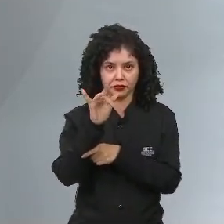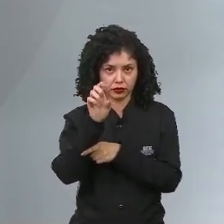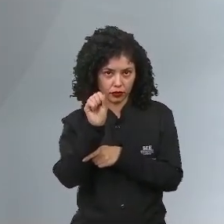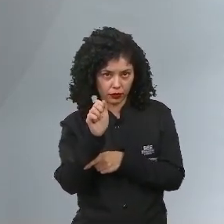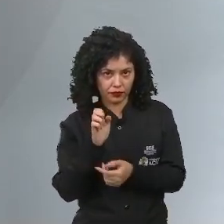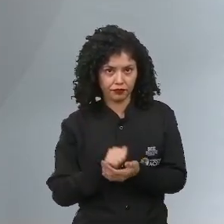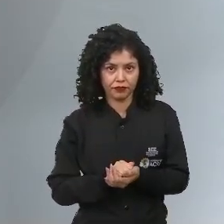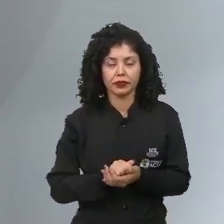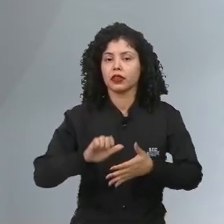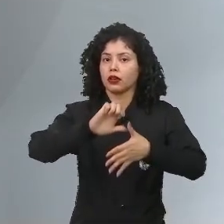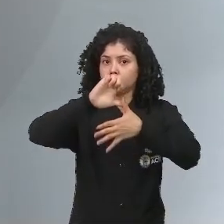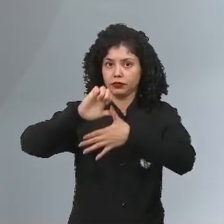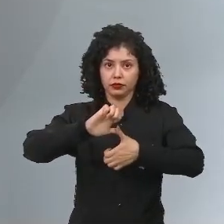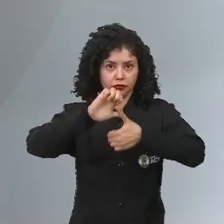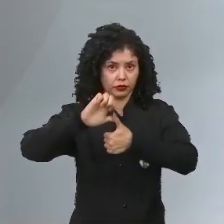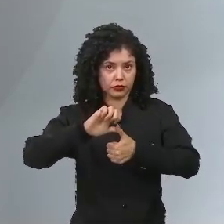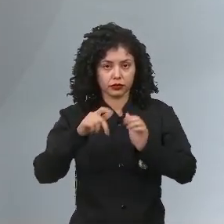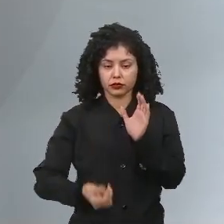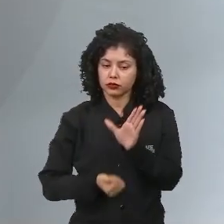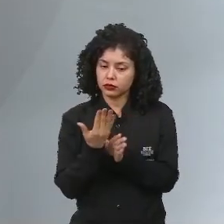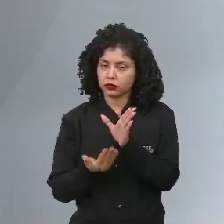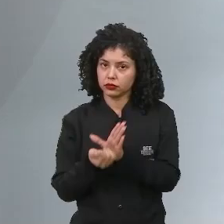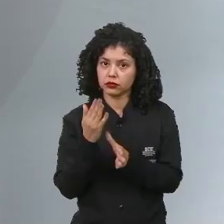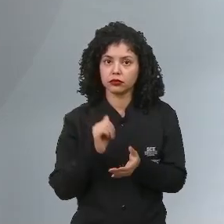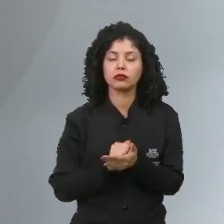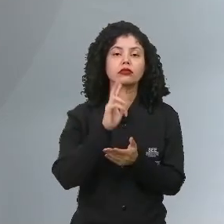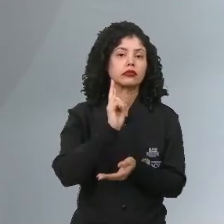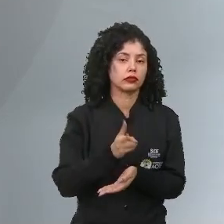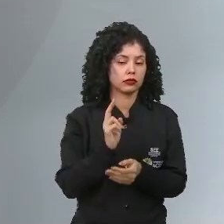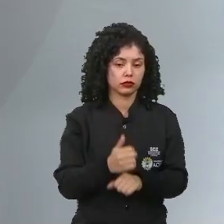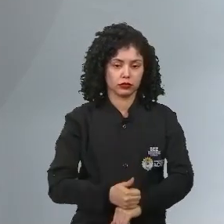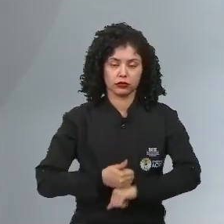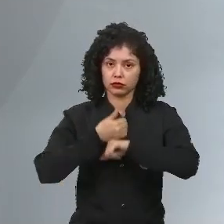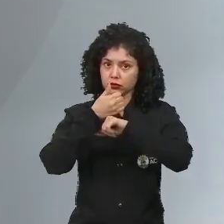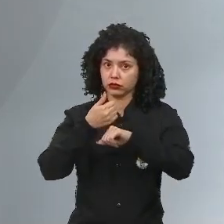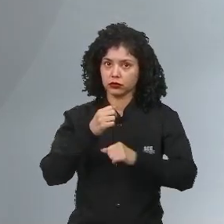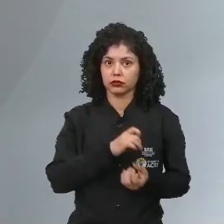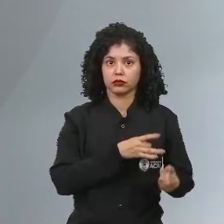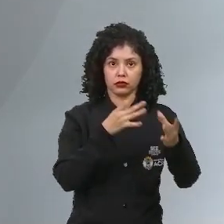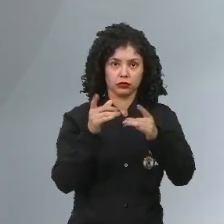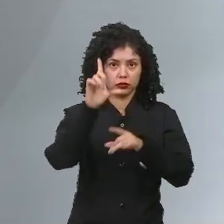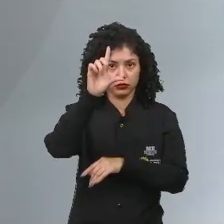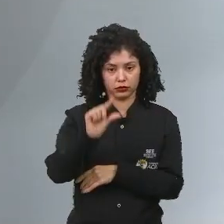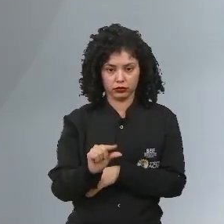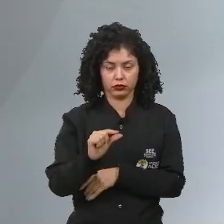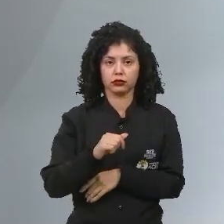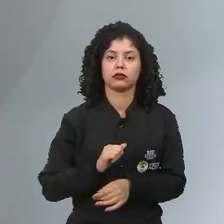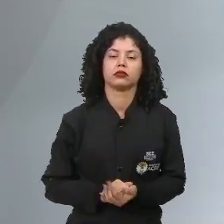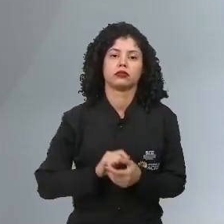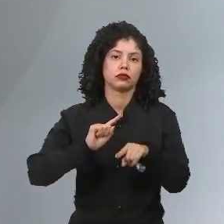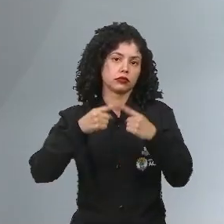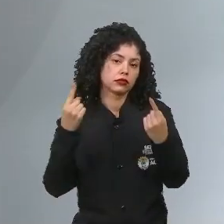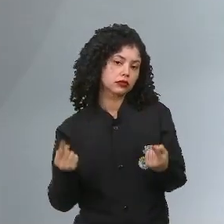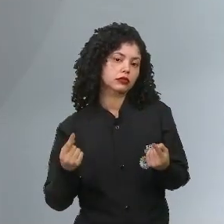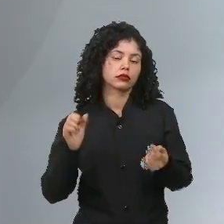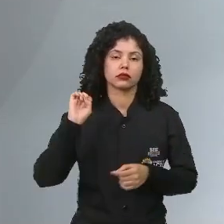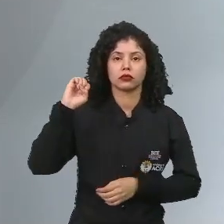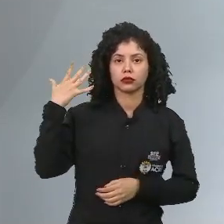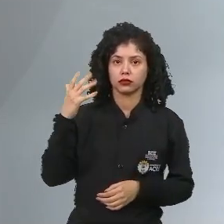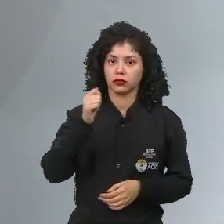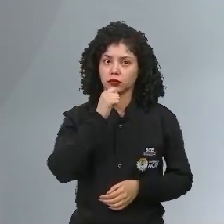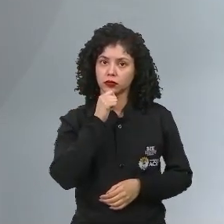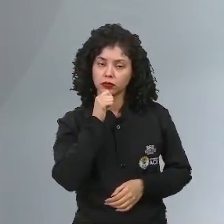Central. Os holandeses conseguiam produzir um açúcar que tinha a mesma qualidade e vendiam por um preço mais barato. Nessa concorrência no